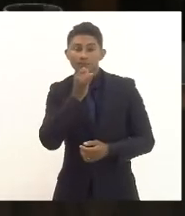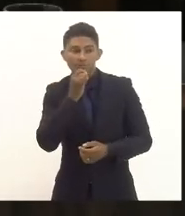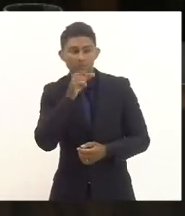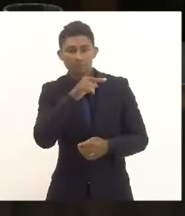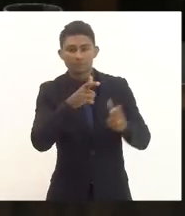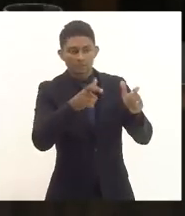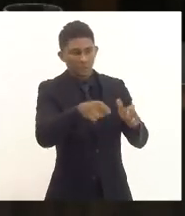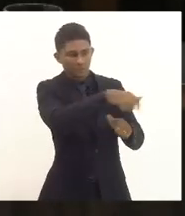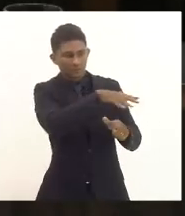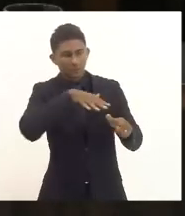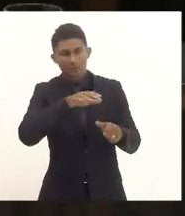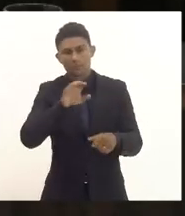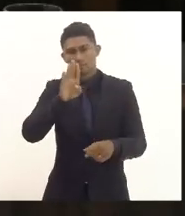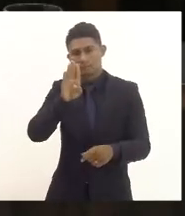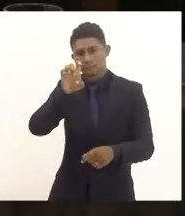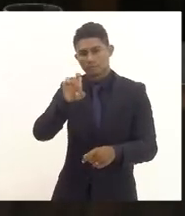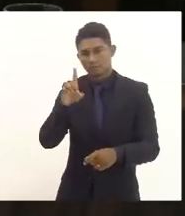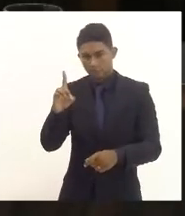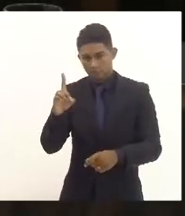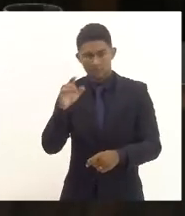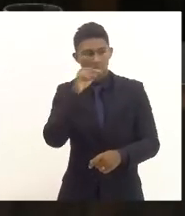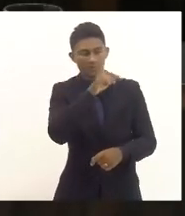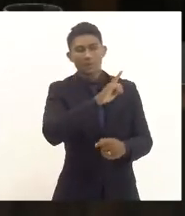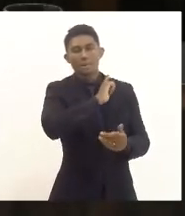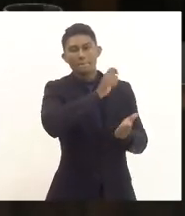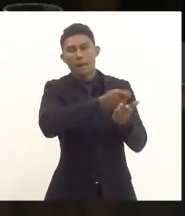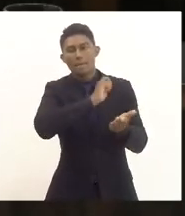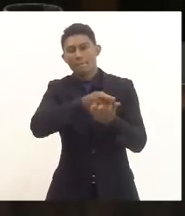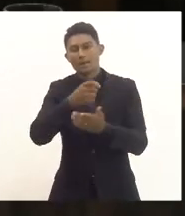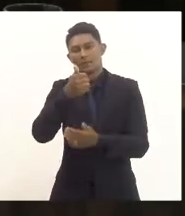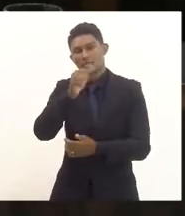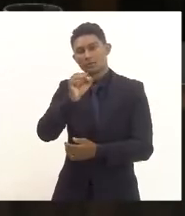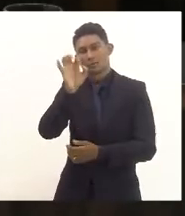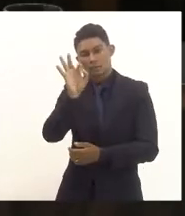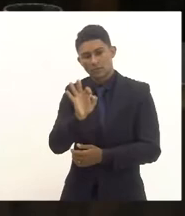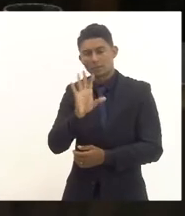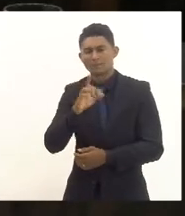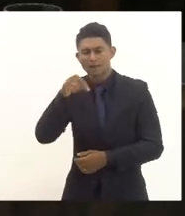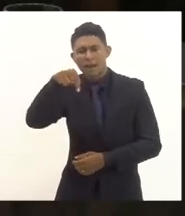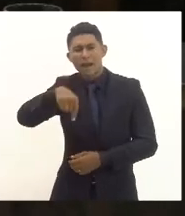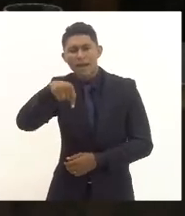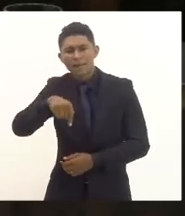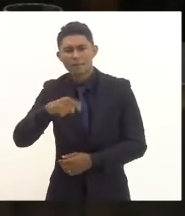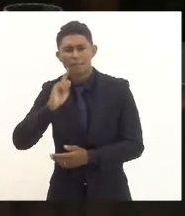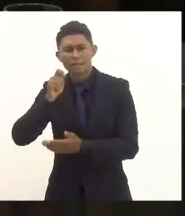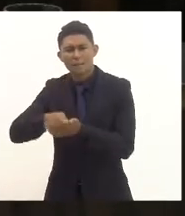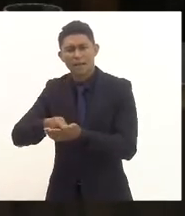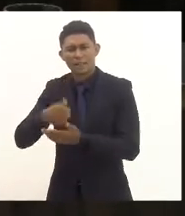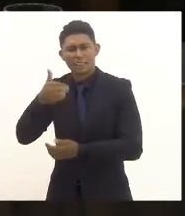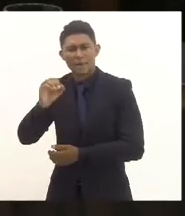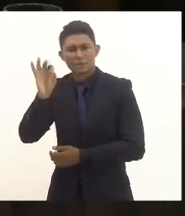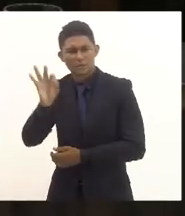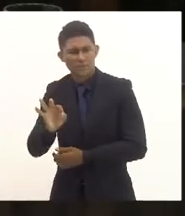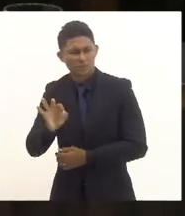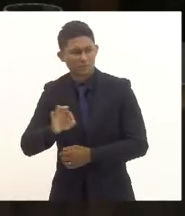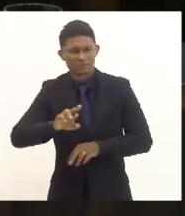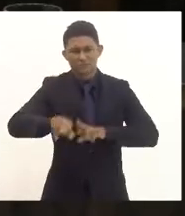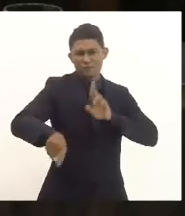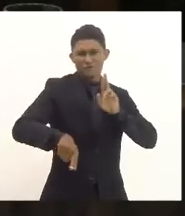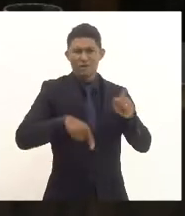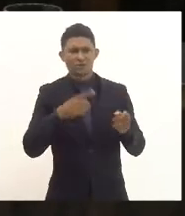Fluminense e sujeito por exemplo paga dezoito por cento num produto e aqui vai pagar a 10 12 15 18 21 Então